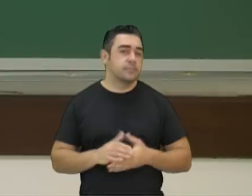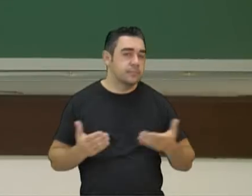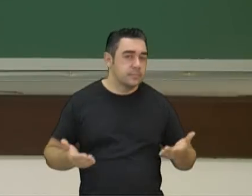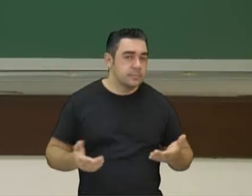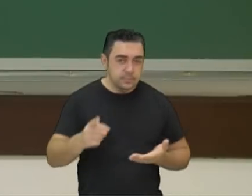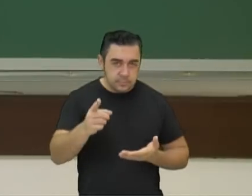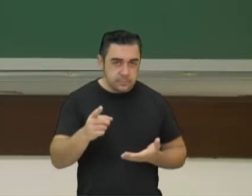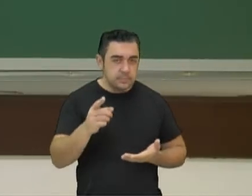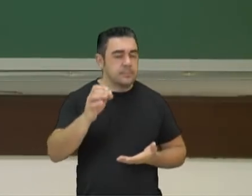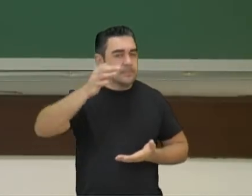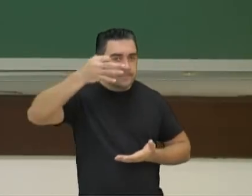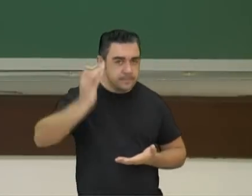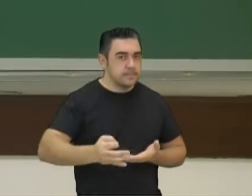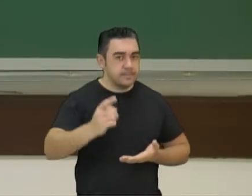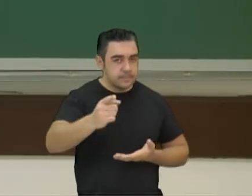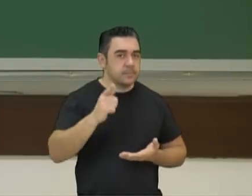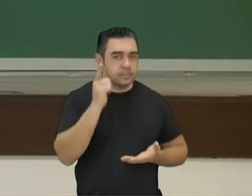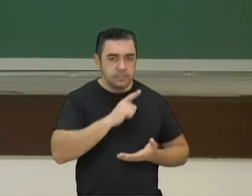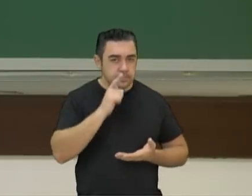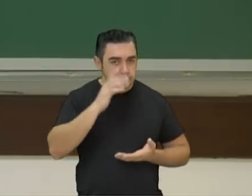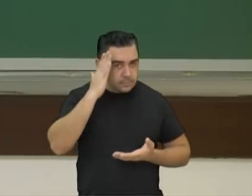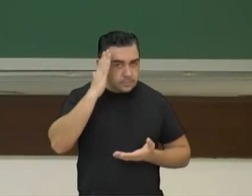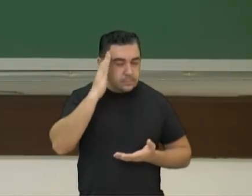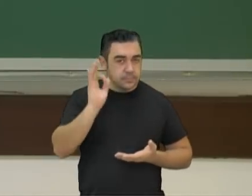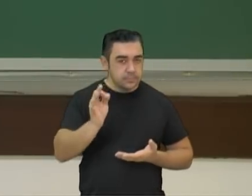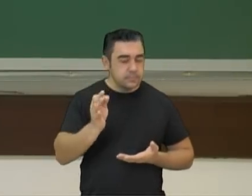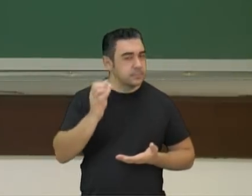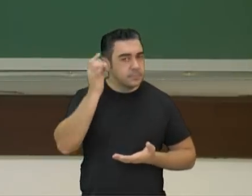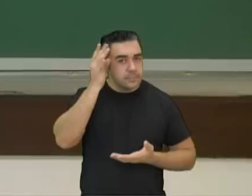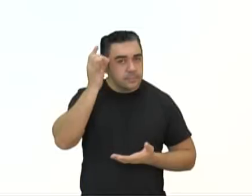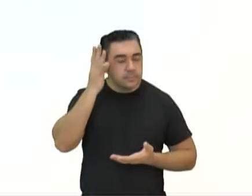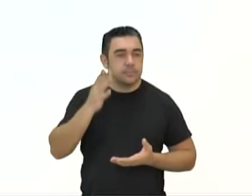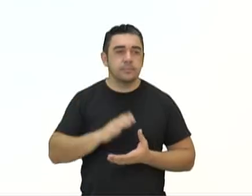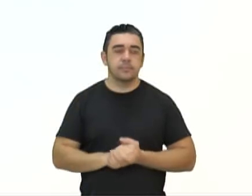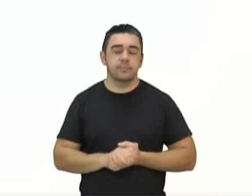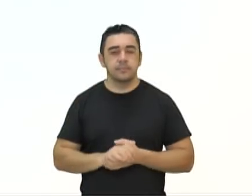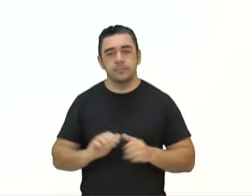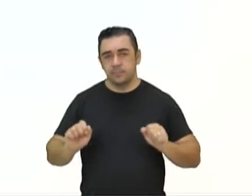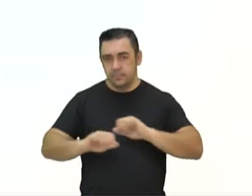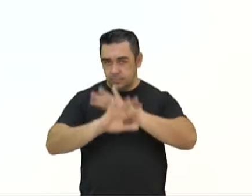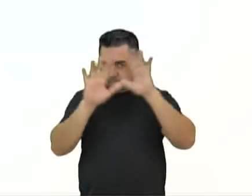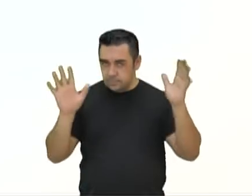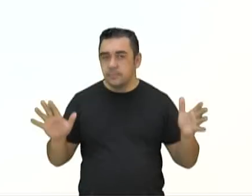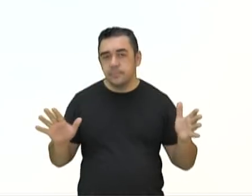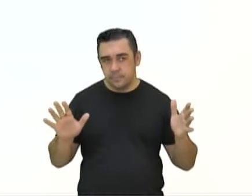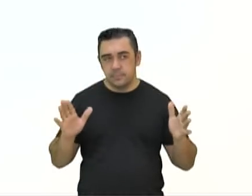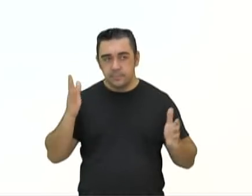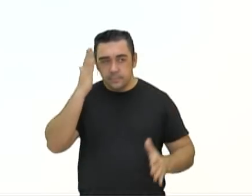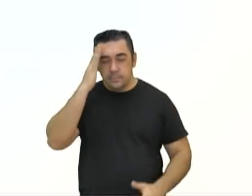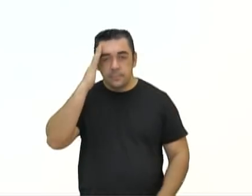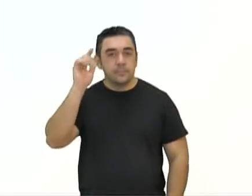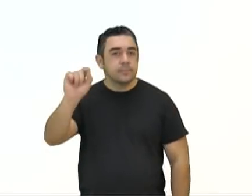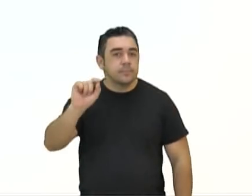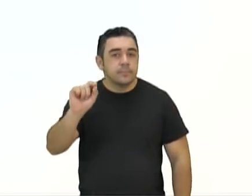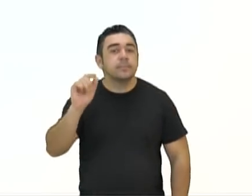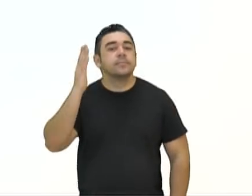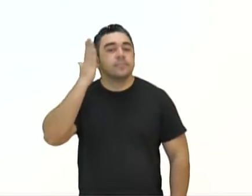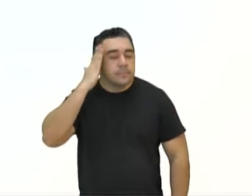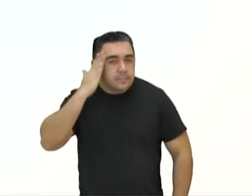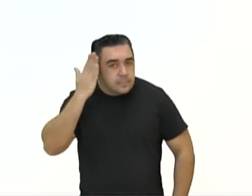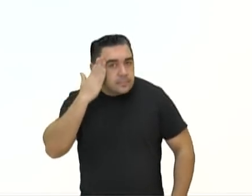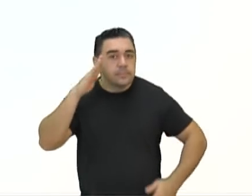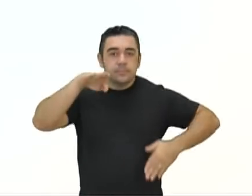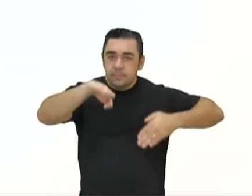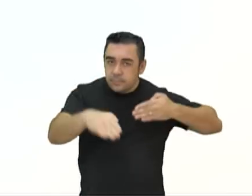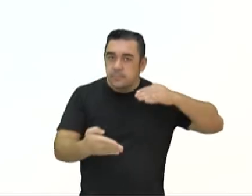E aí, essa eu tenho certeza que você sabe, né? Tá muito fácil. É claro que eu preciso saber nadar